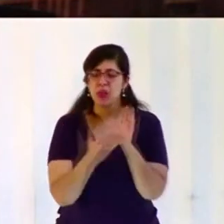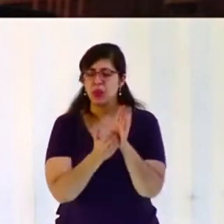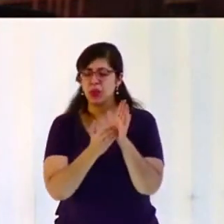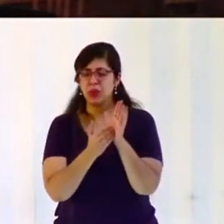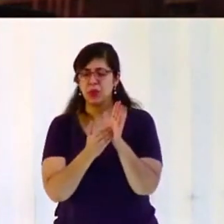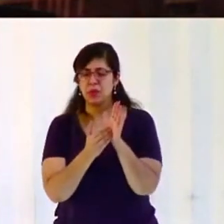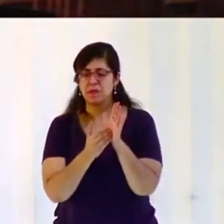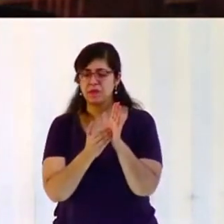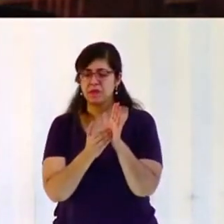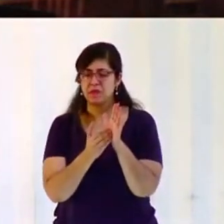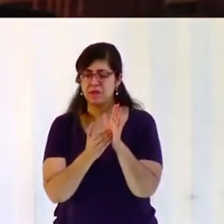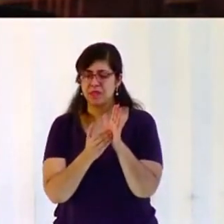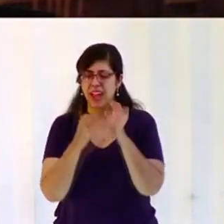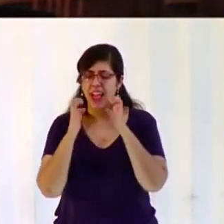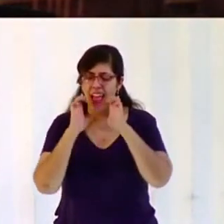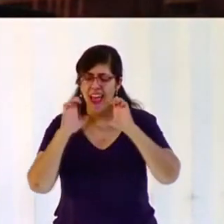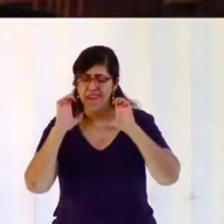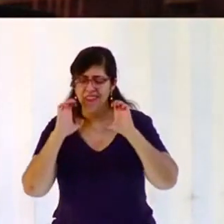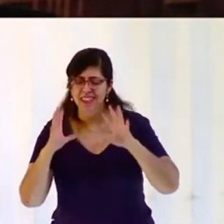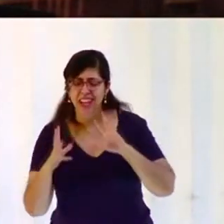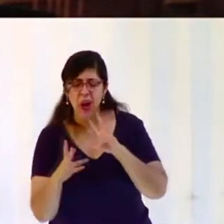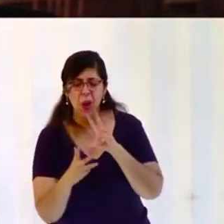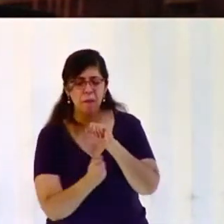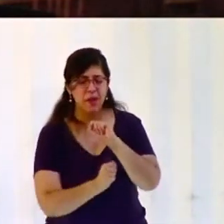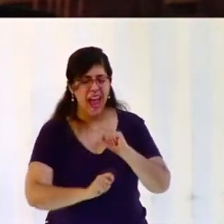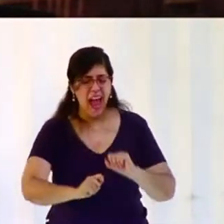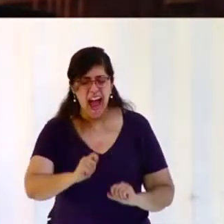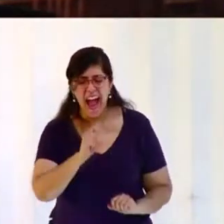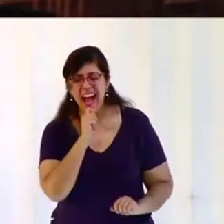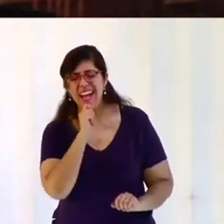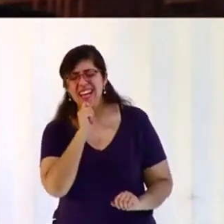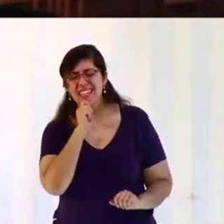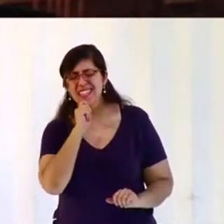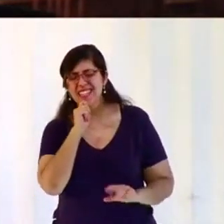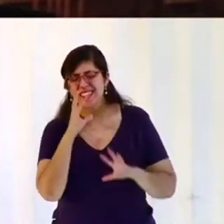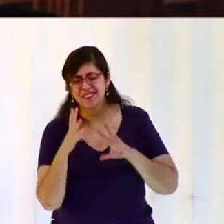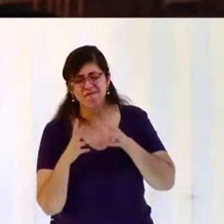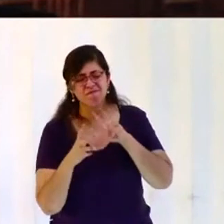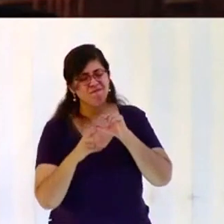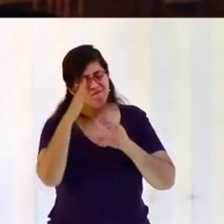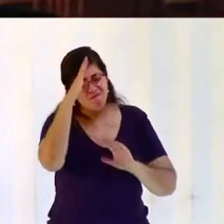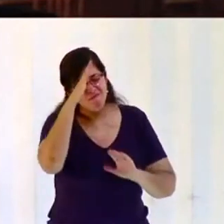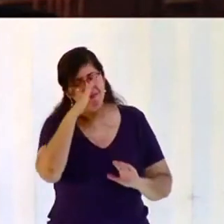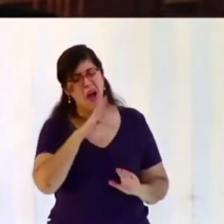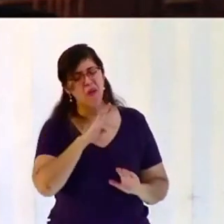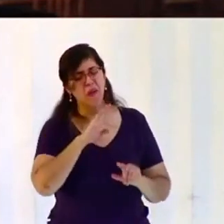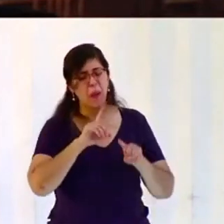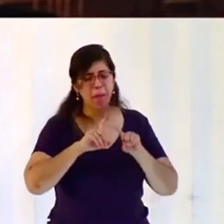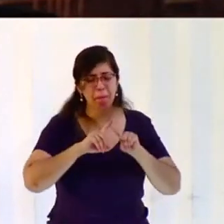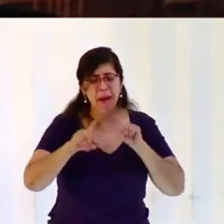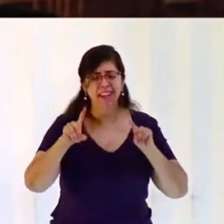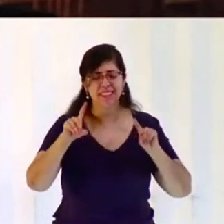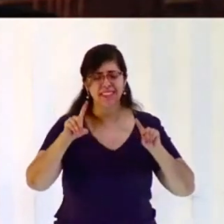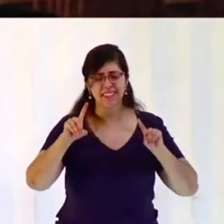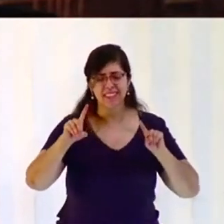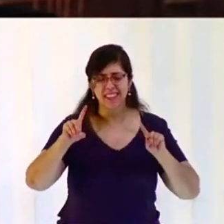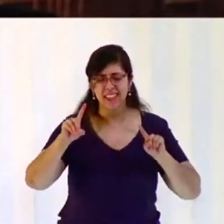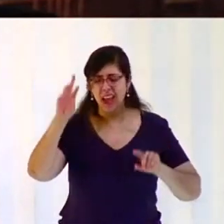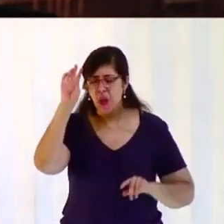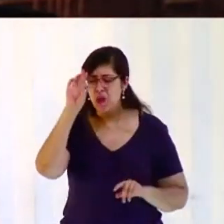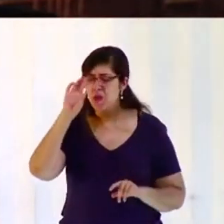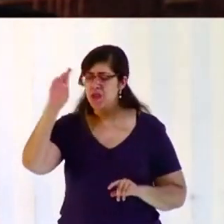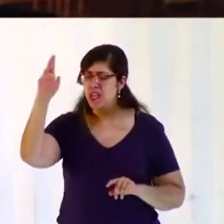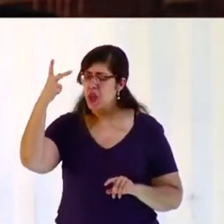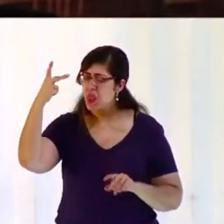persuasiva a este mundo, ainda que ele esteja com as mãos nos ouvidos. Sabemos que o